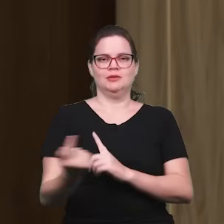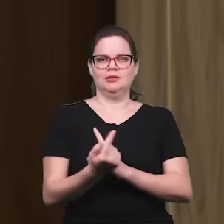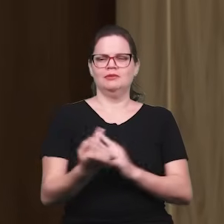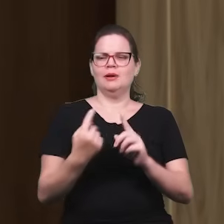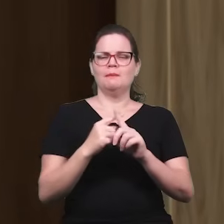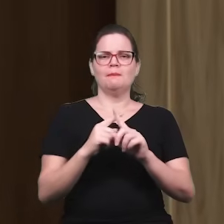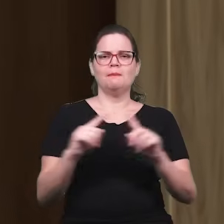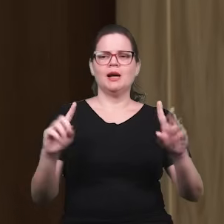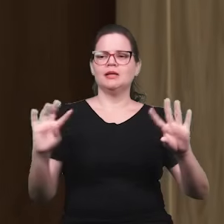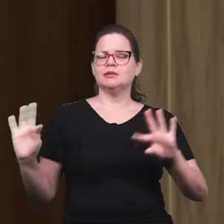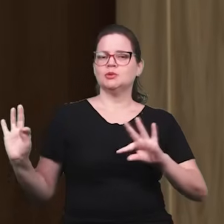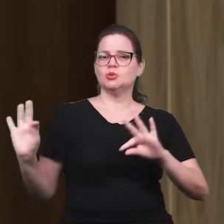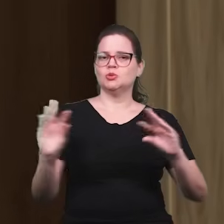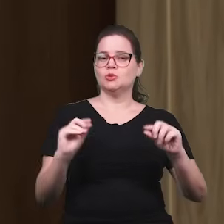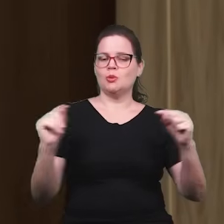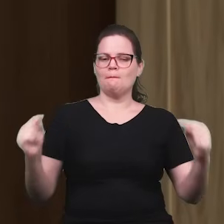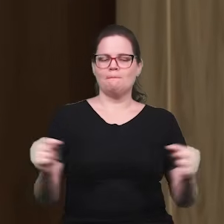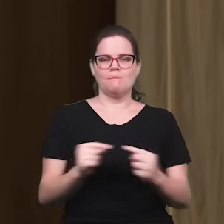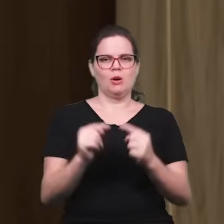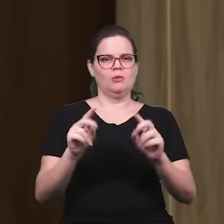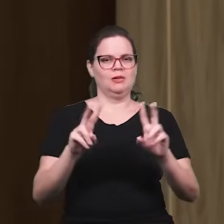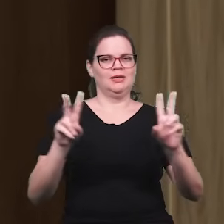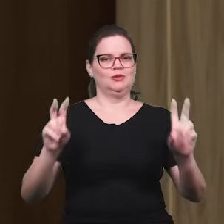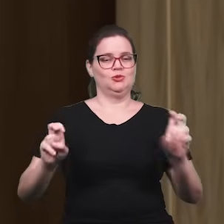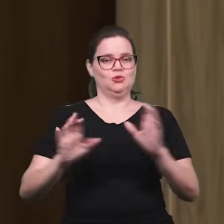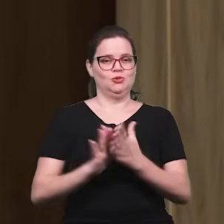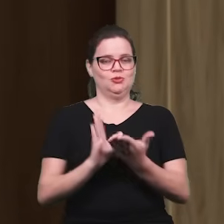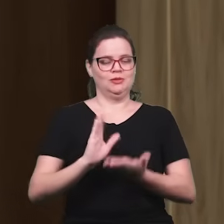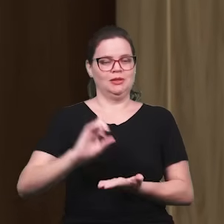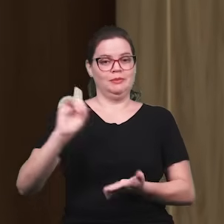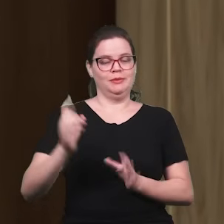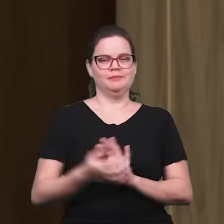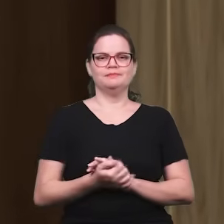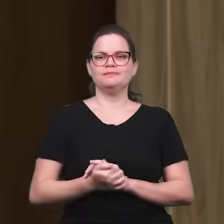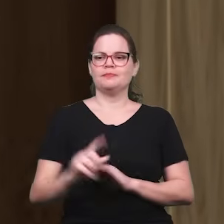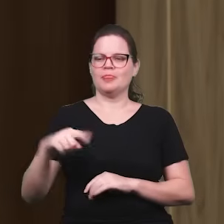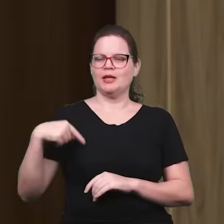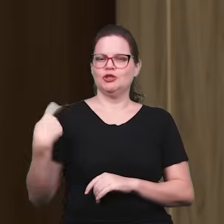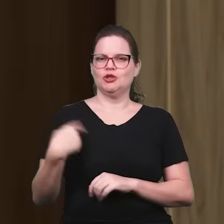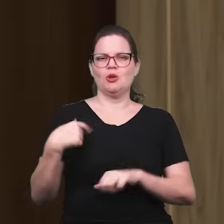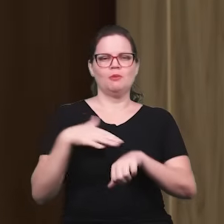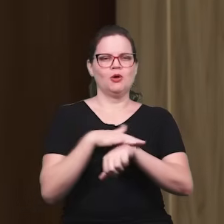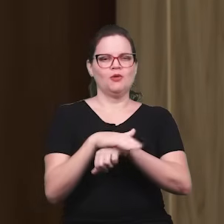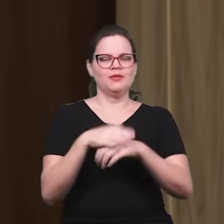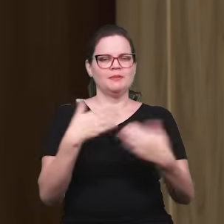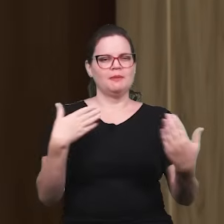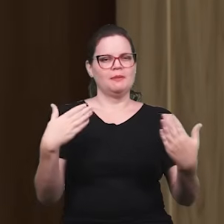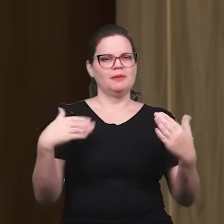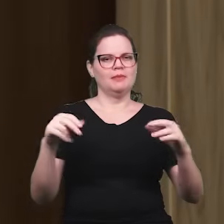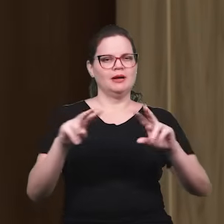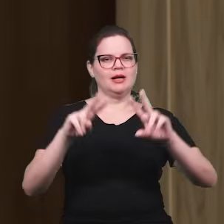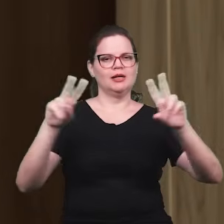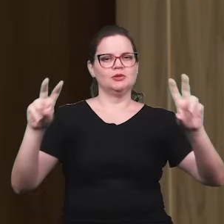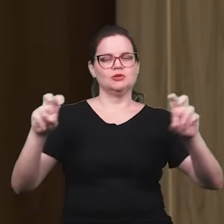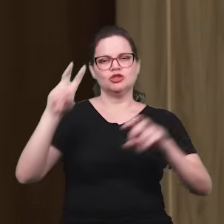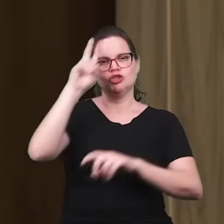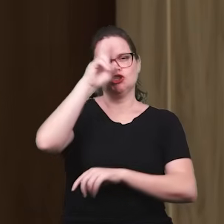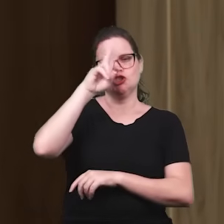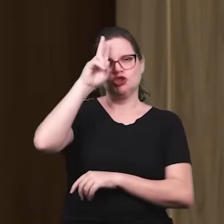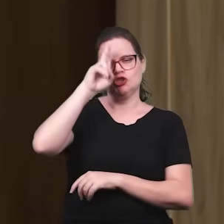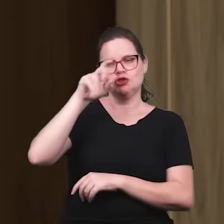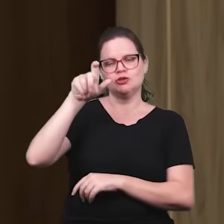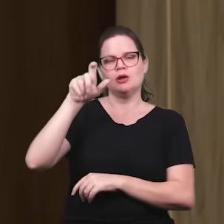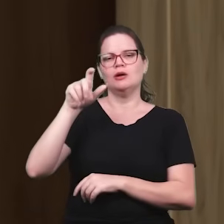tudo envolvendo a Bíblia. E a história que nós estamos contando é a